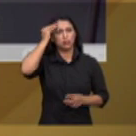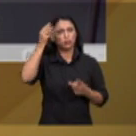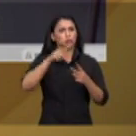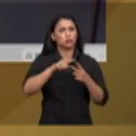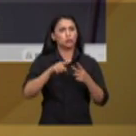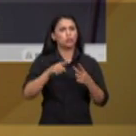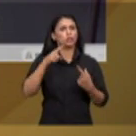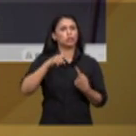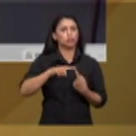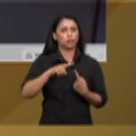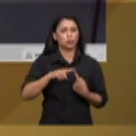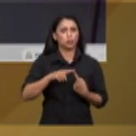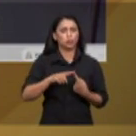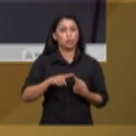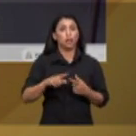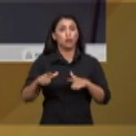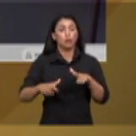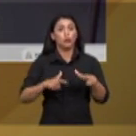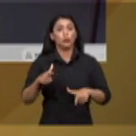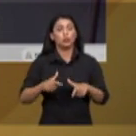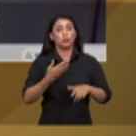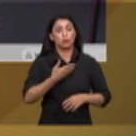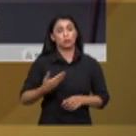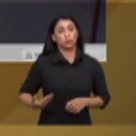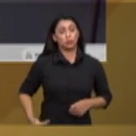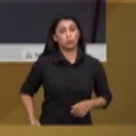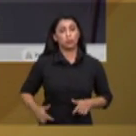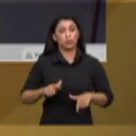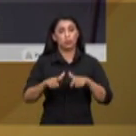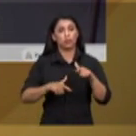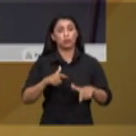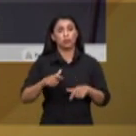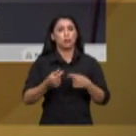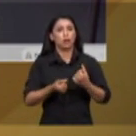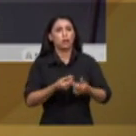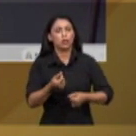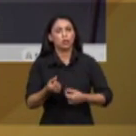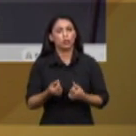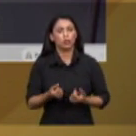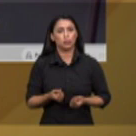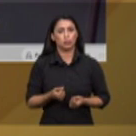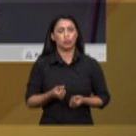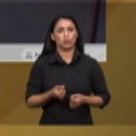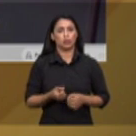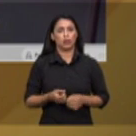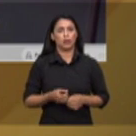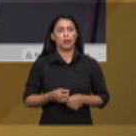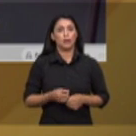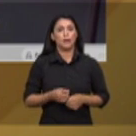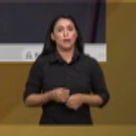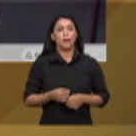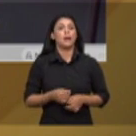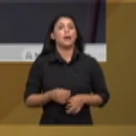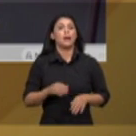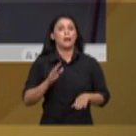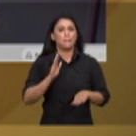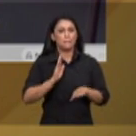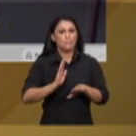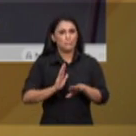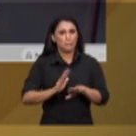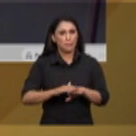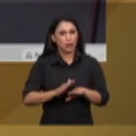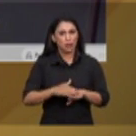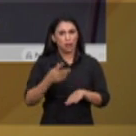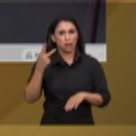espécies, o serviço público e a atividade econômica em sentido estrito. Monopólio é a atividade econômica